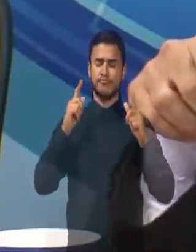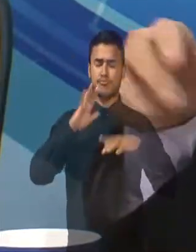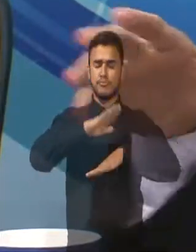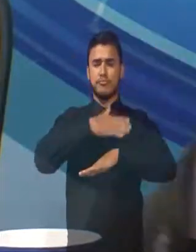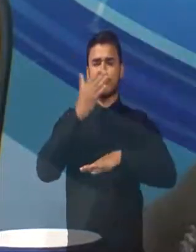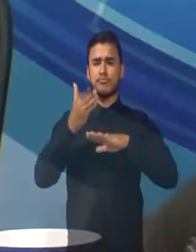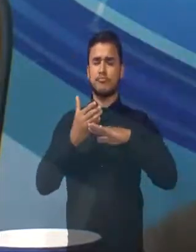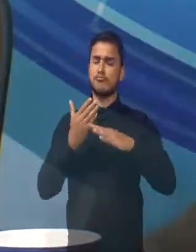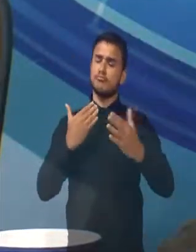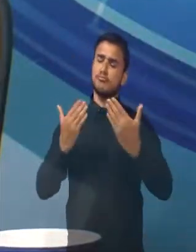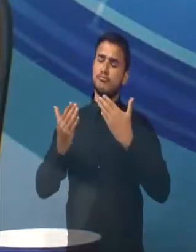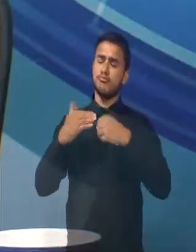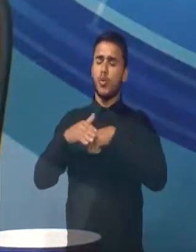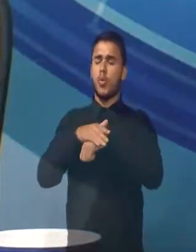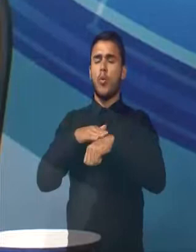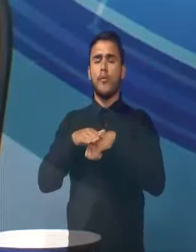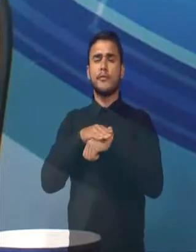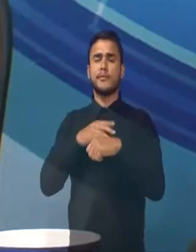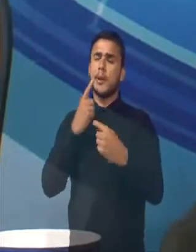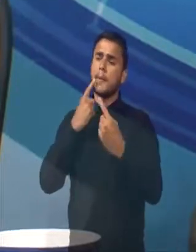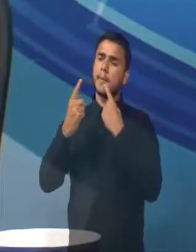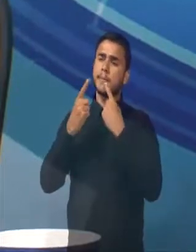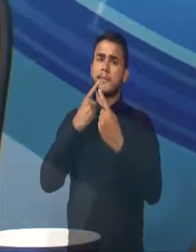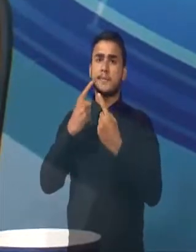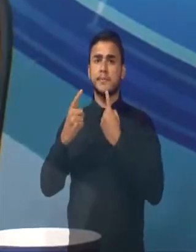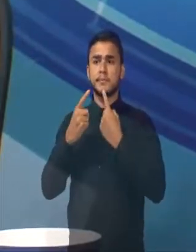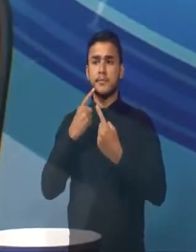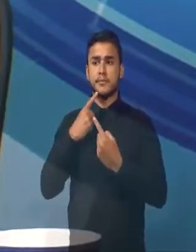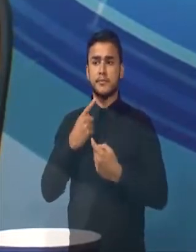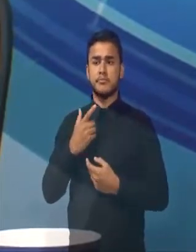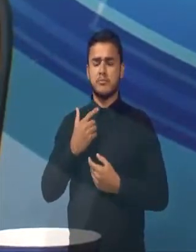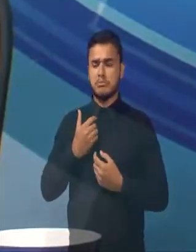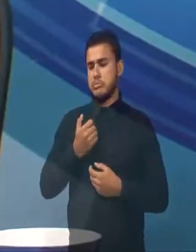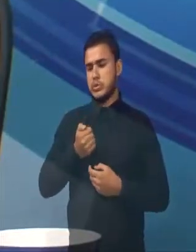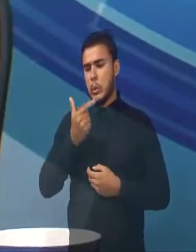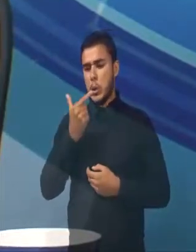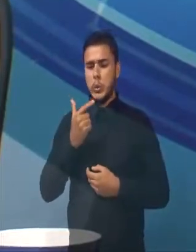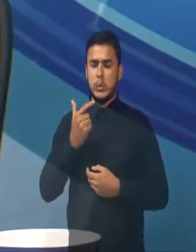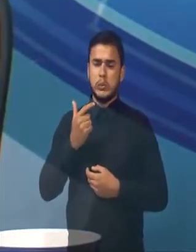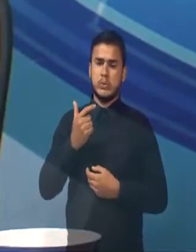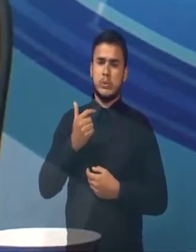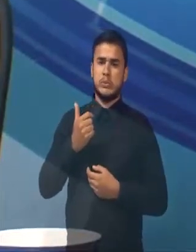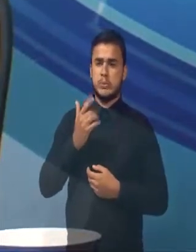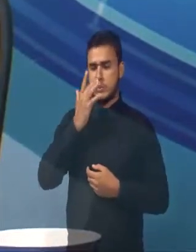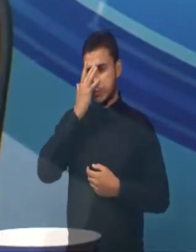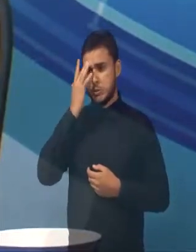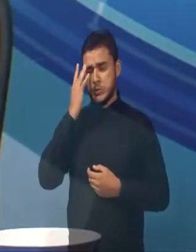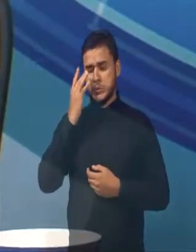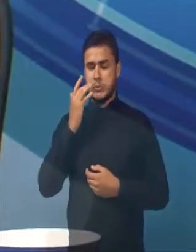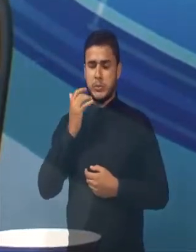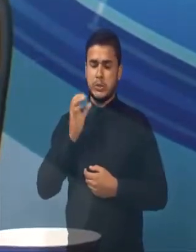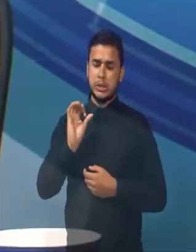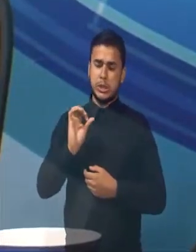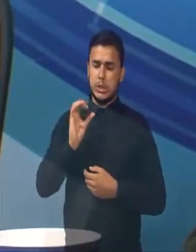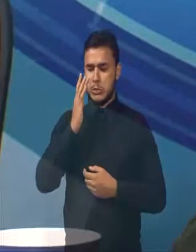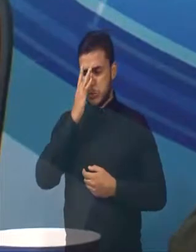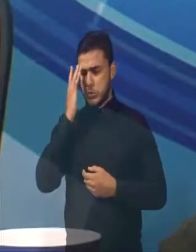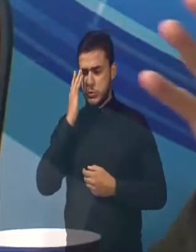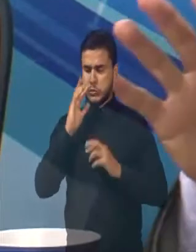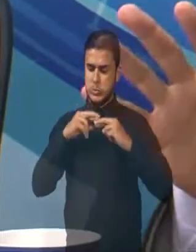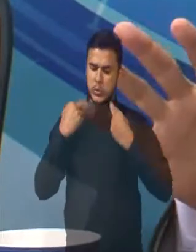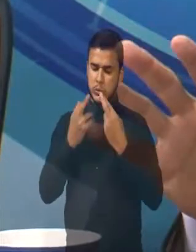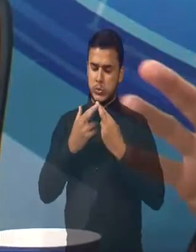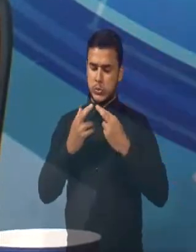com Sócrates ou com Aristóteles. Aquilo era uma meia dúzia que se reunia ali, né? E hoje as ideias estão